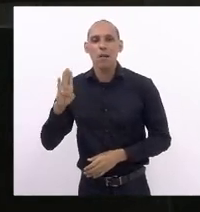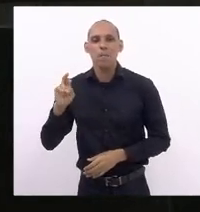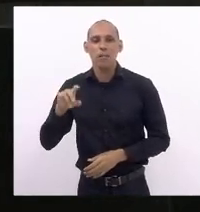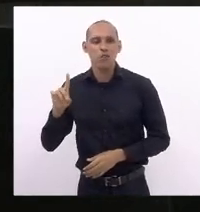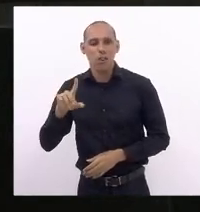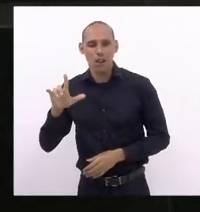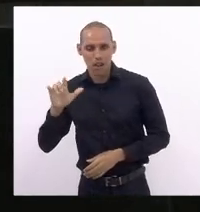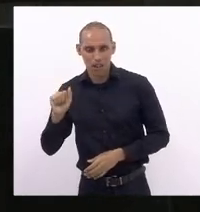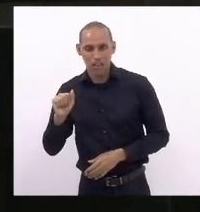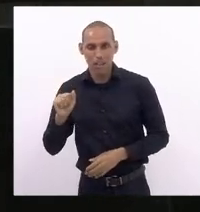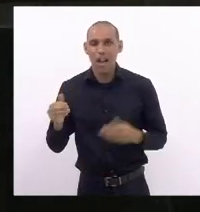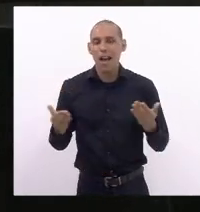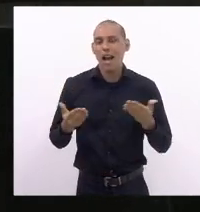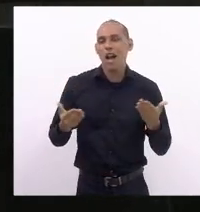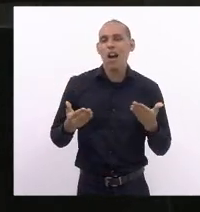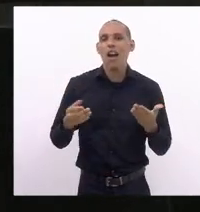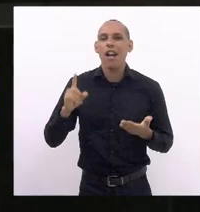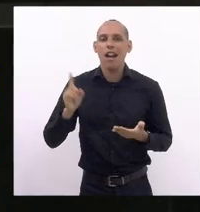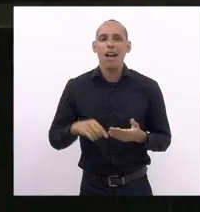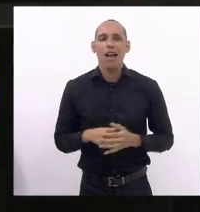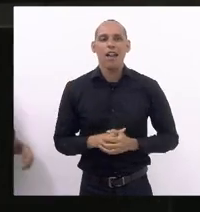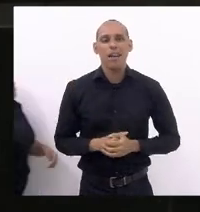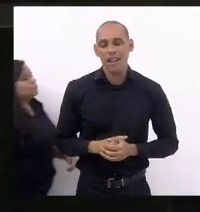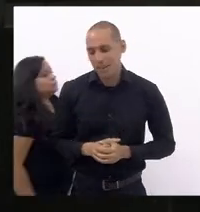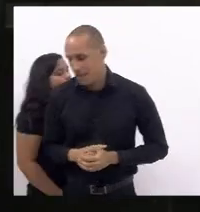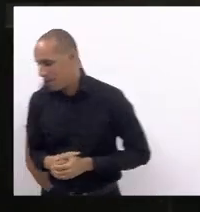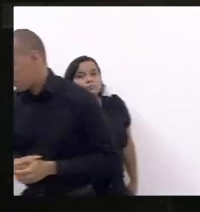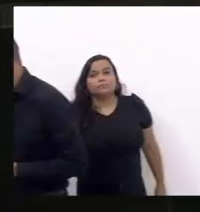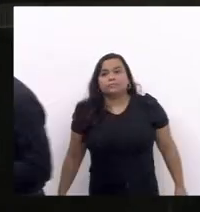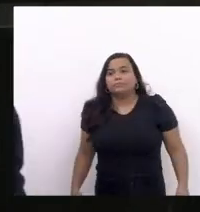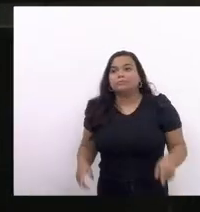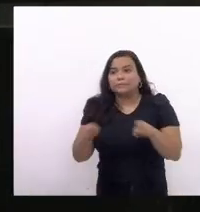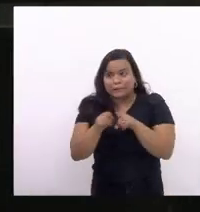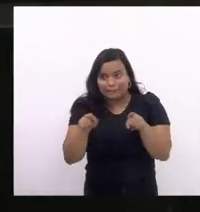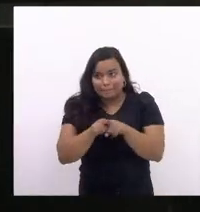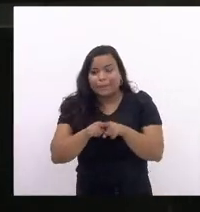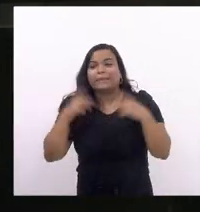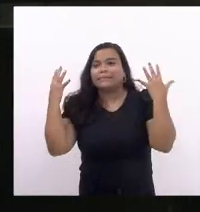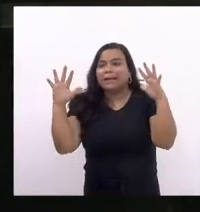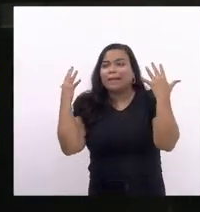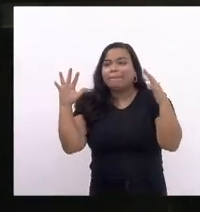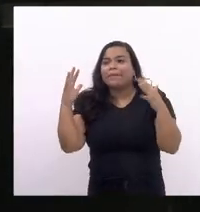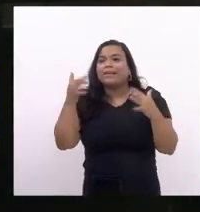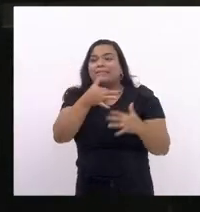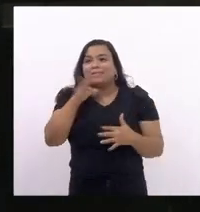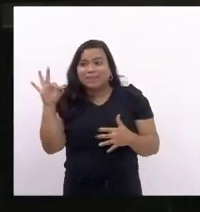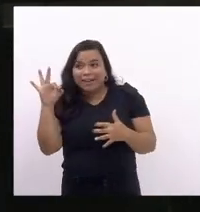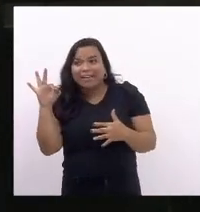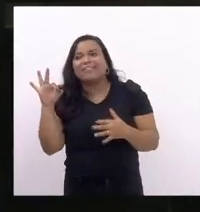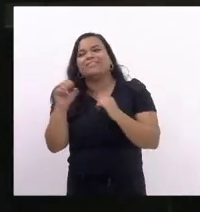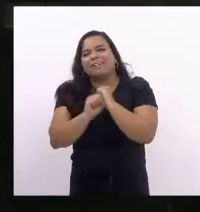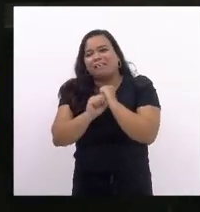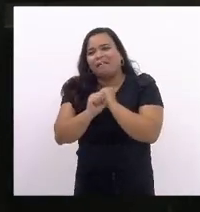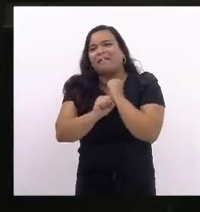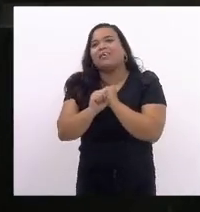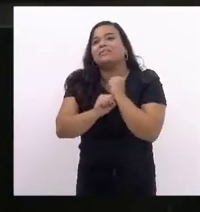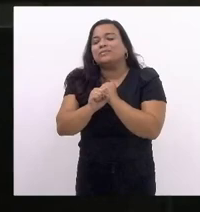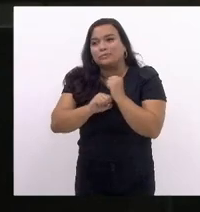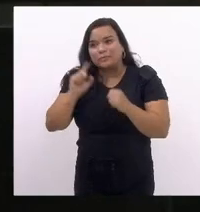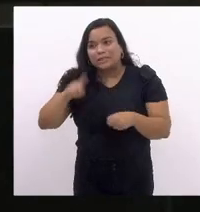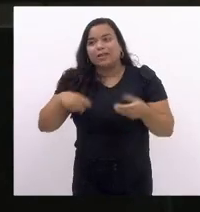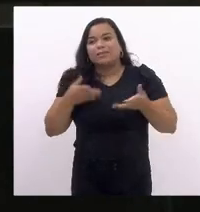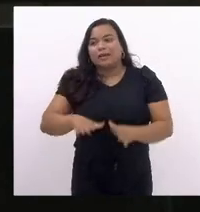de outubro, celebraremos o centenário de nascimento de Darcy Ribeiro. Aliás, ao falar de Darcy Ribeiro, não podemos esquecer também de uma